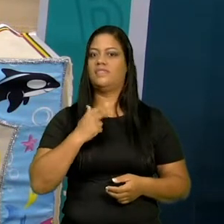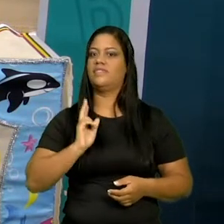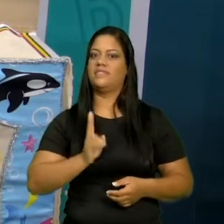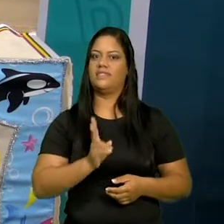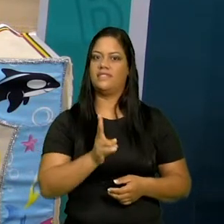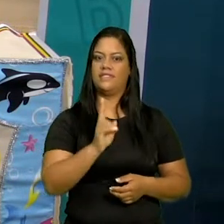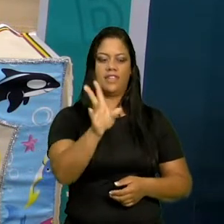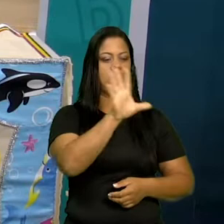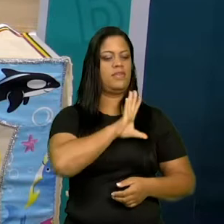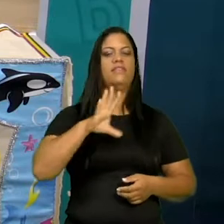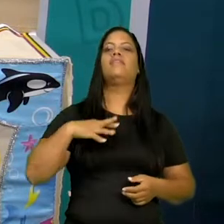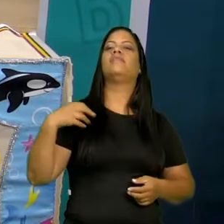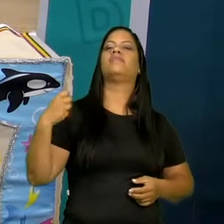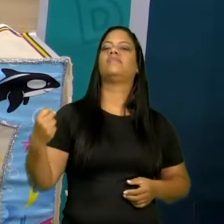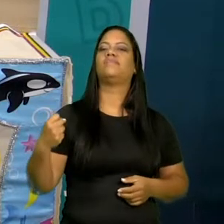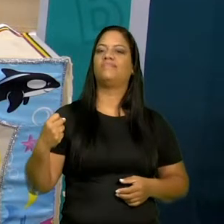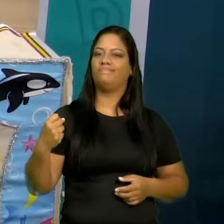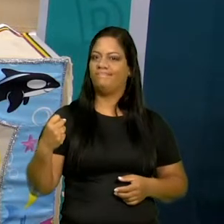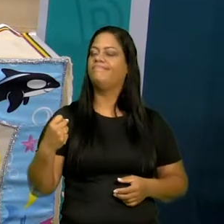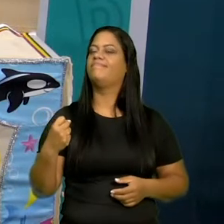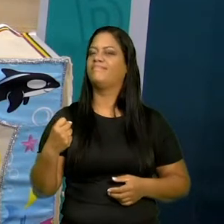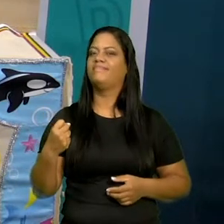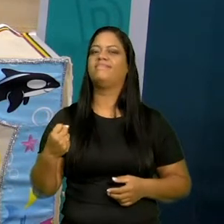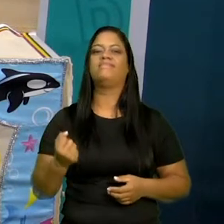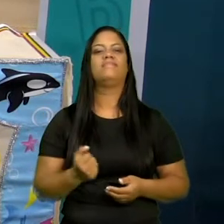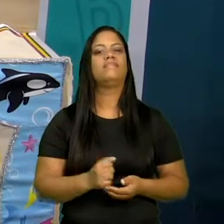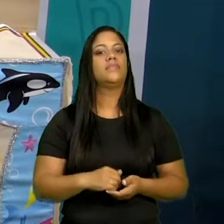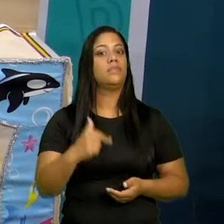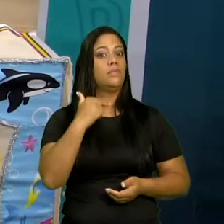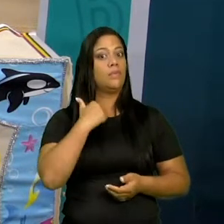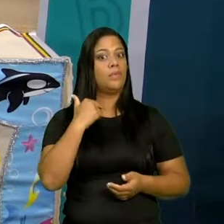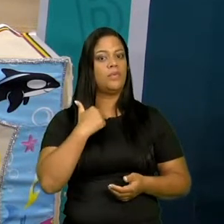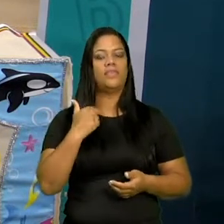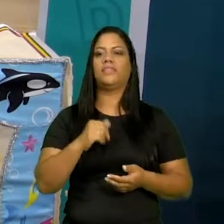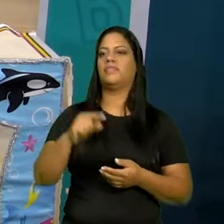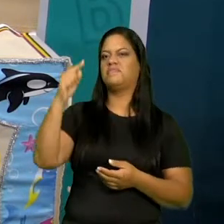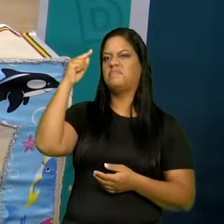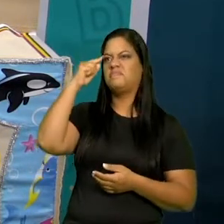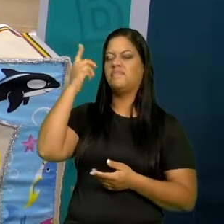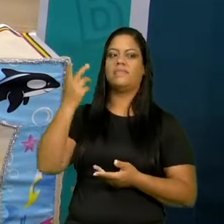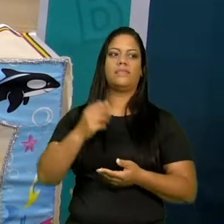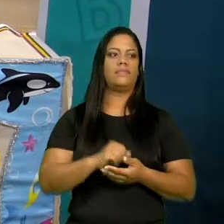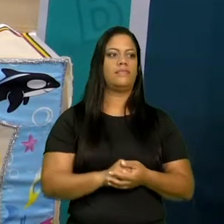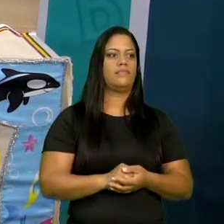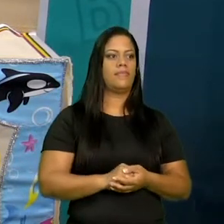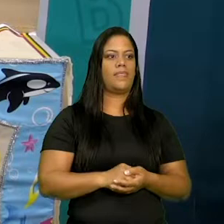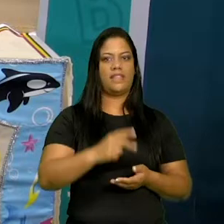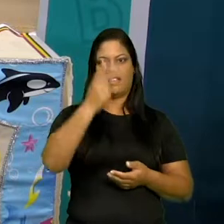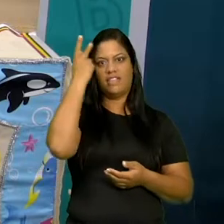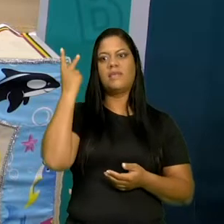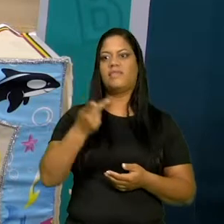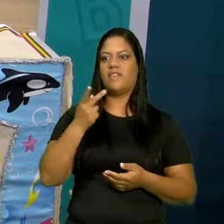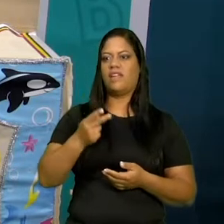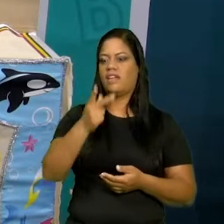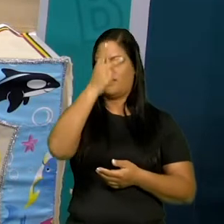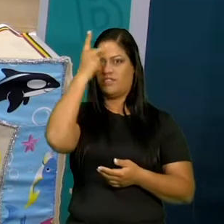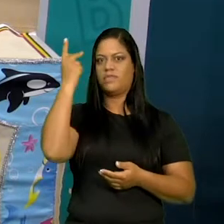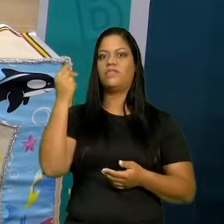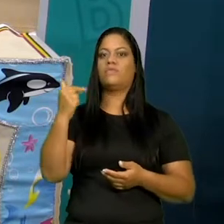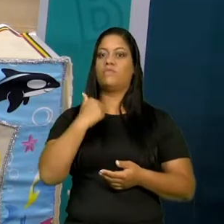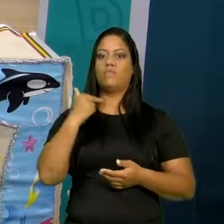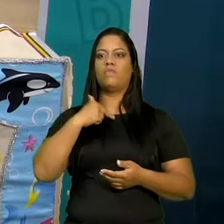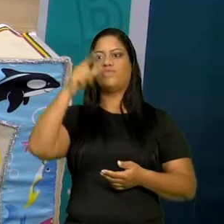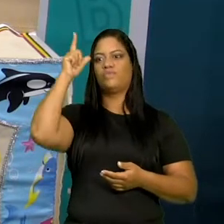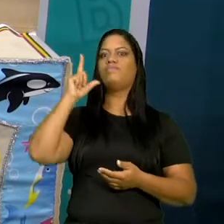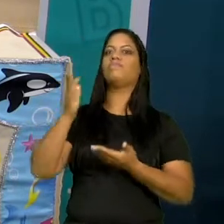tudo. Exatamente. Não é isso? E nem não pode achar ficar. Que as pessoas não podem conseguir.